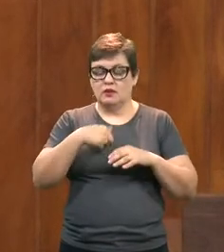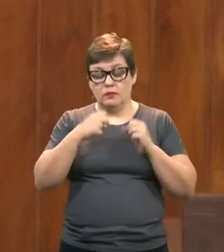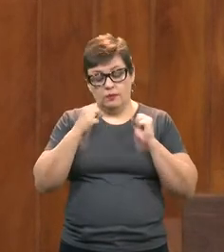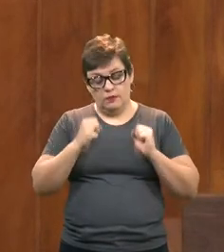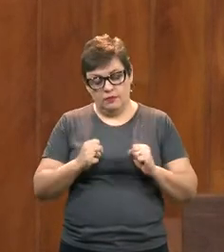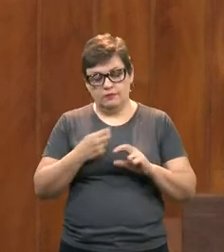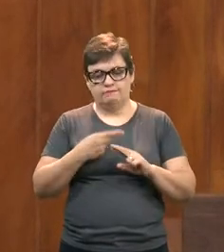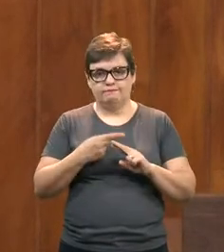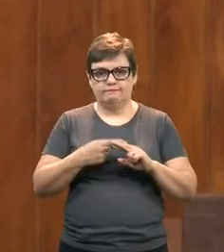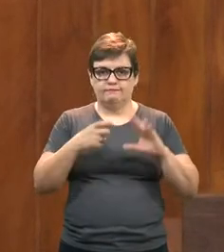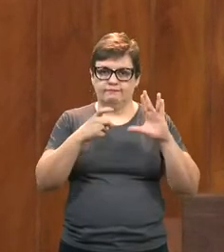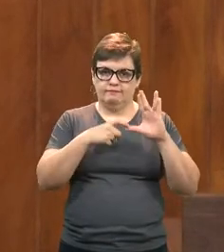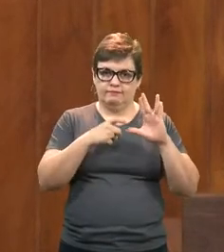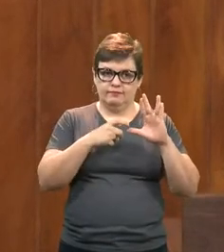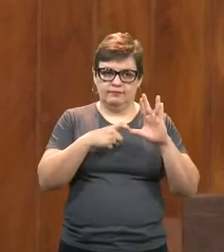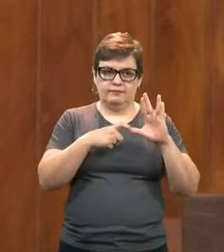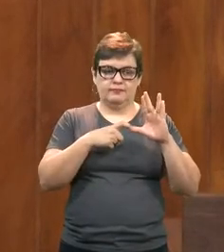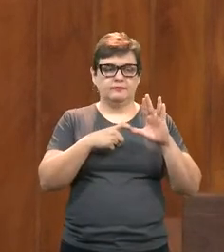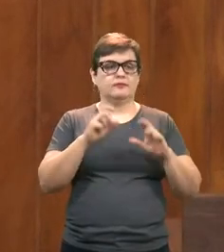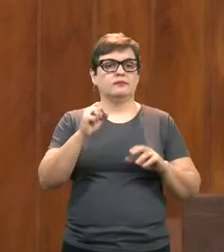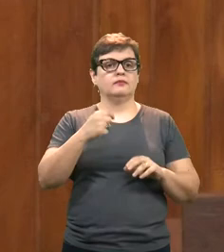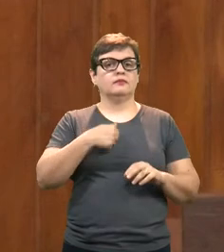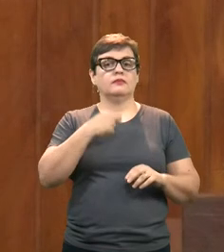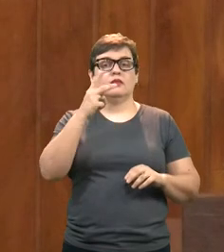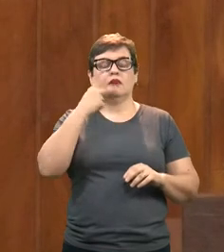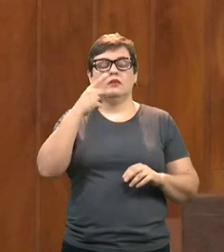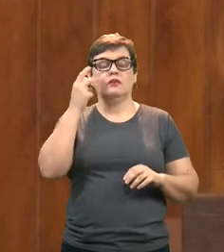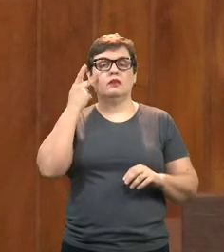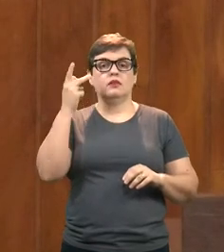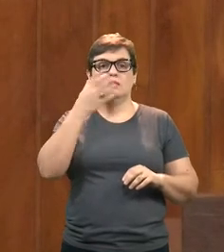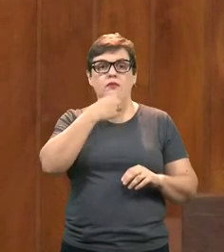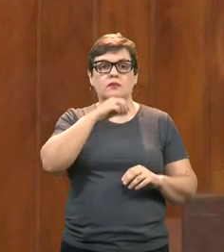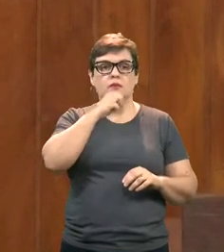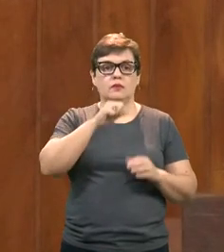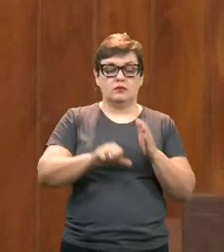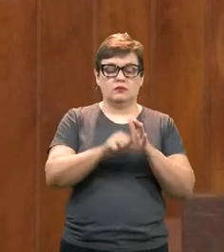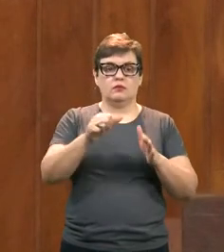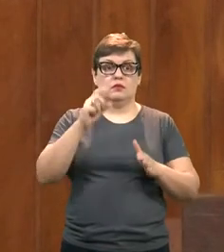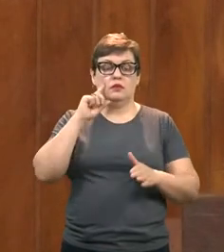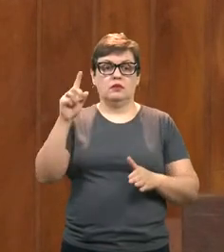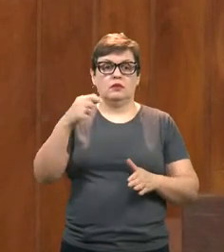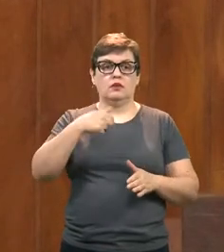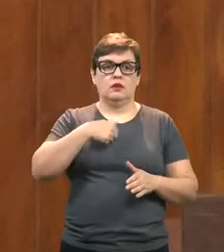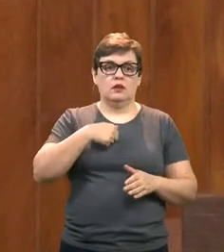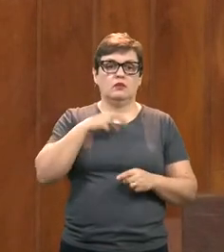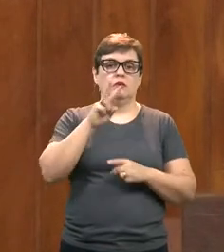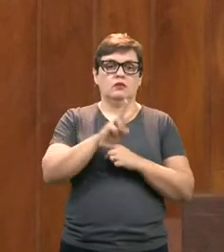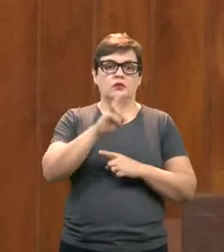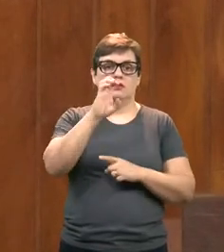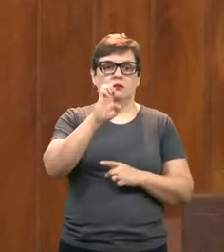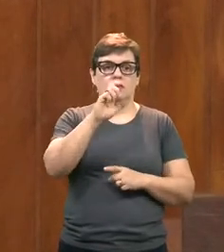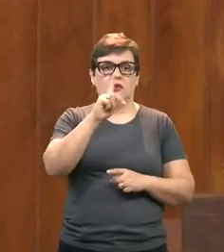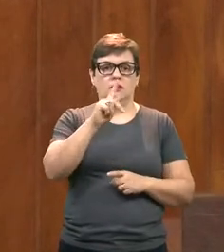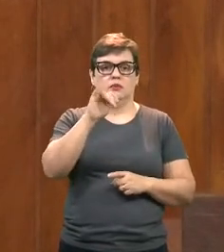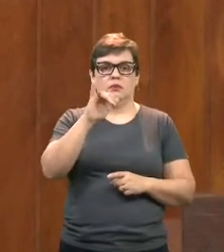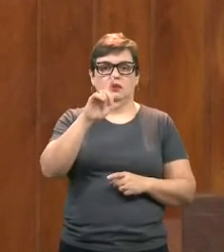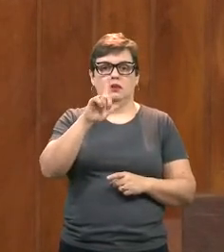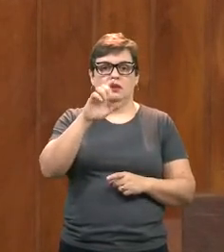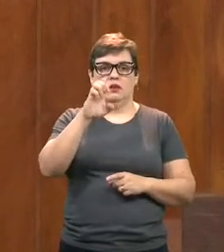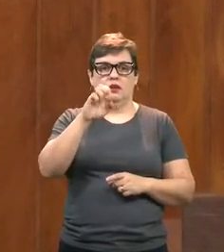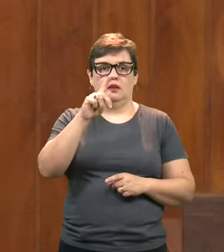quero? O que que eu falo para os pais no primeiro dia? Eu trato epilepsia?